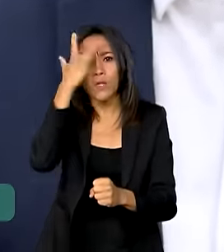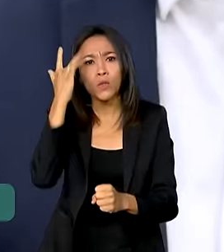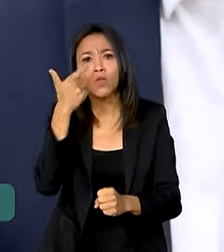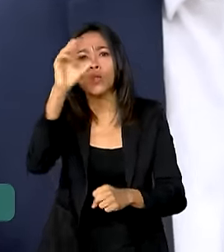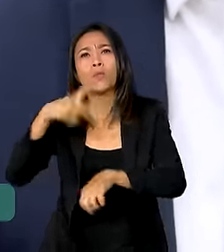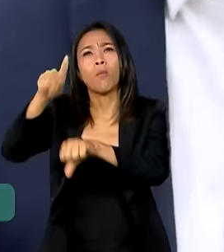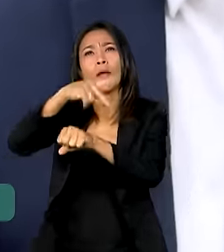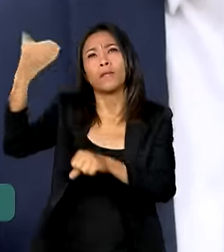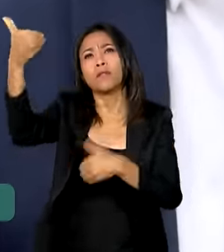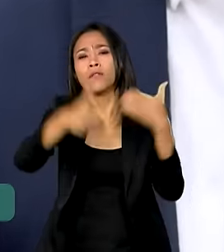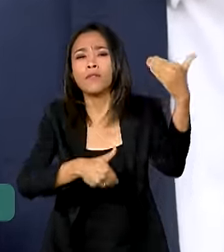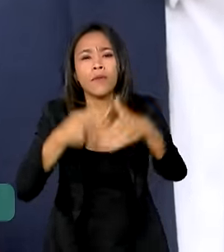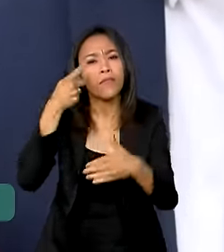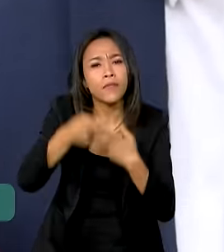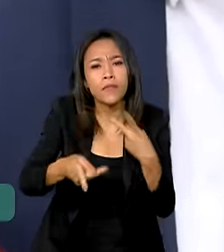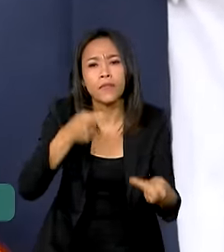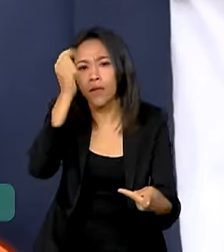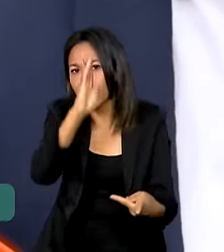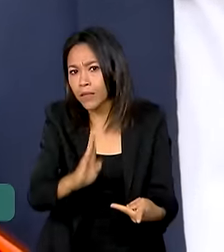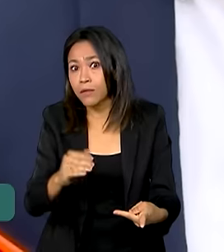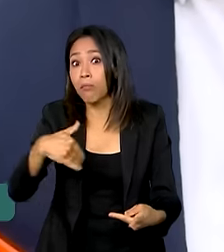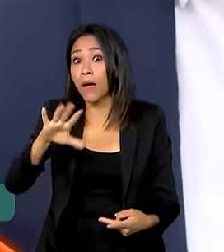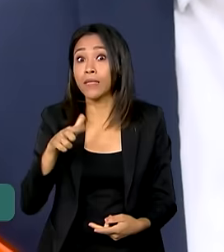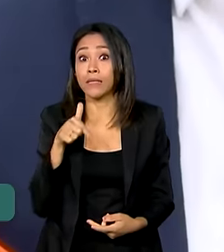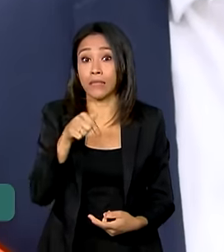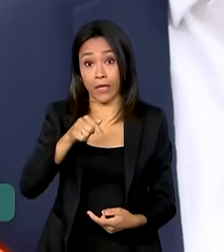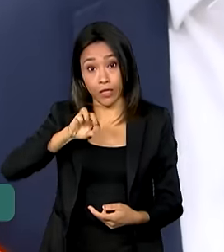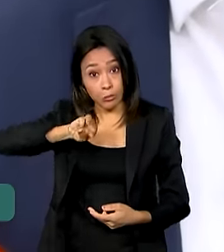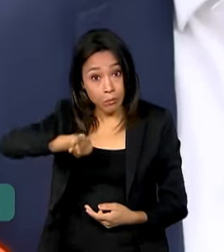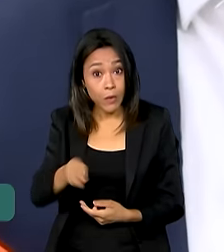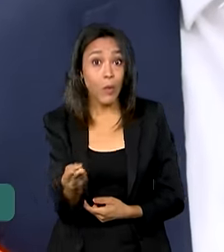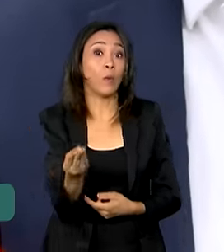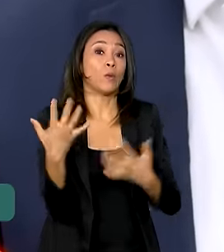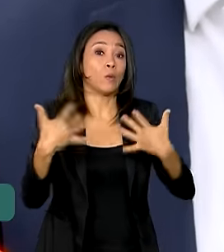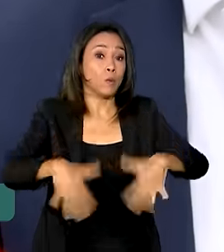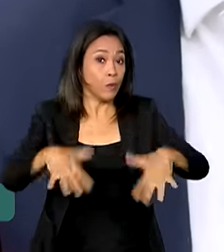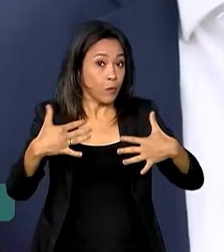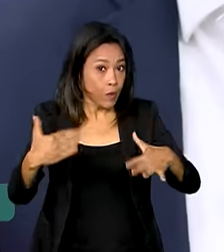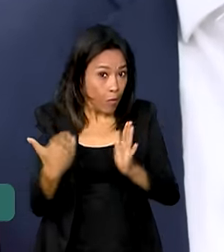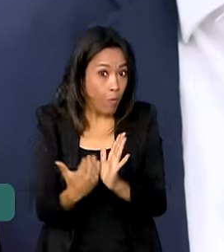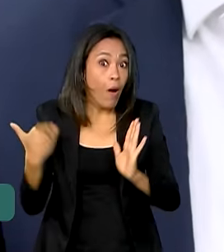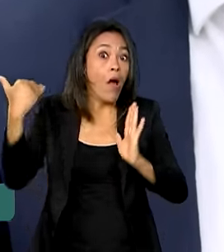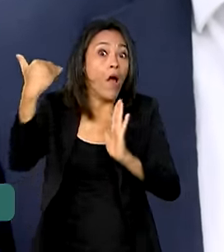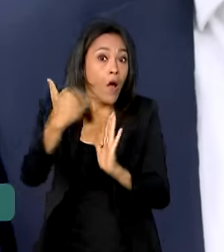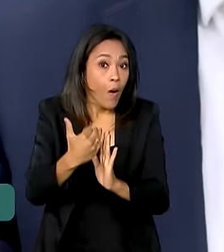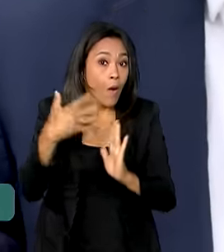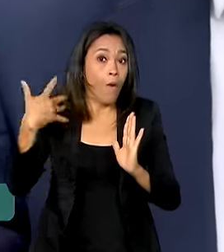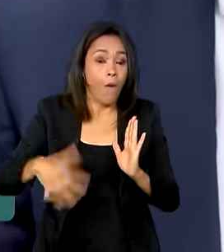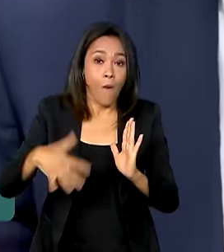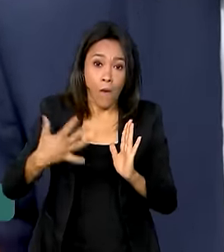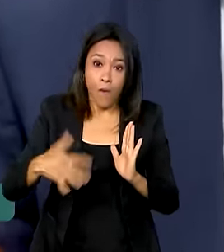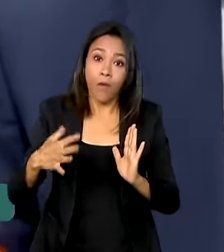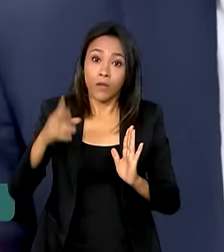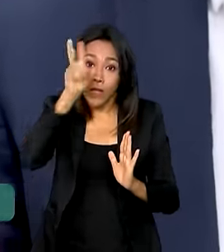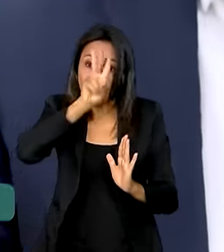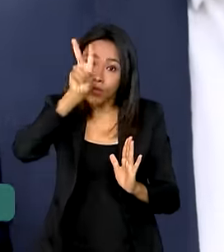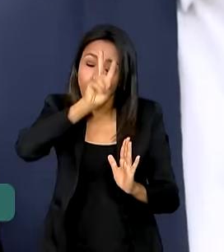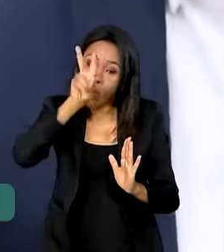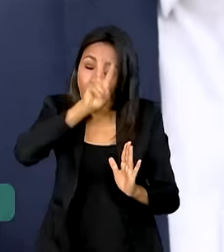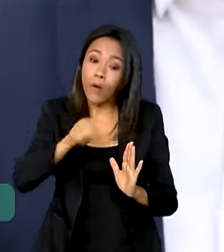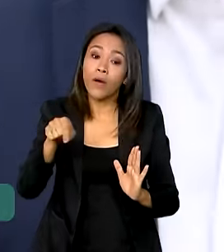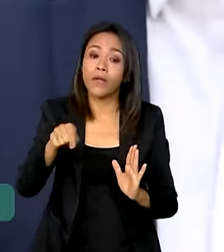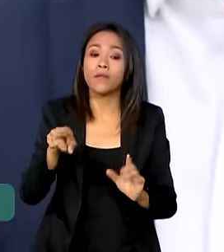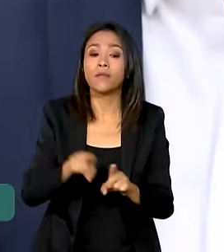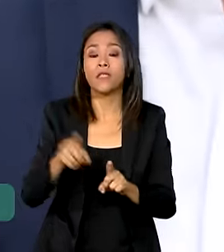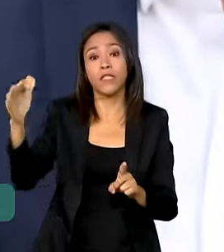vêm visitar o Brasil. Mais de 7 milhões de passageiros é o maior crescimento da história e o maior volume de passageiros